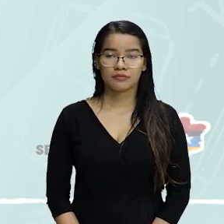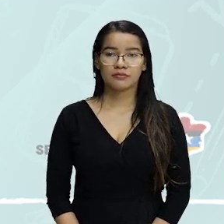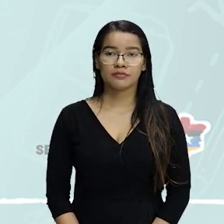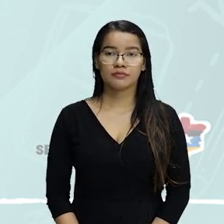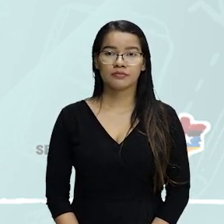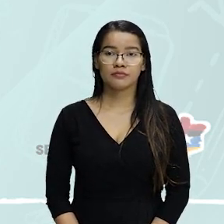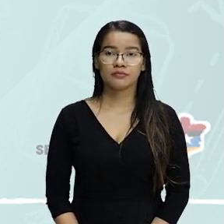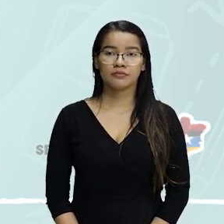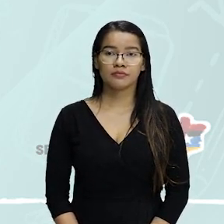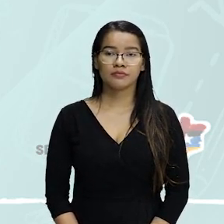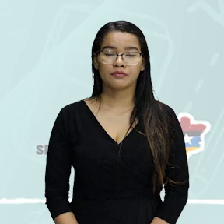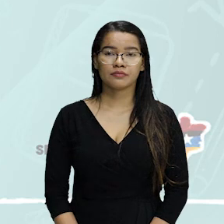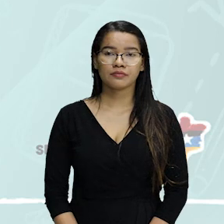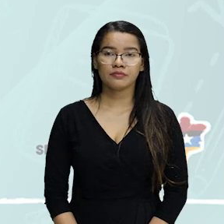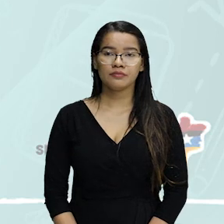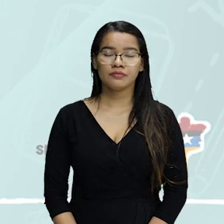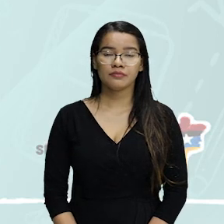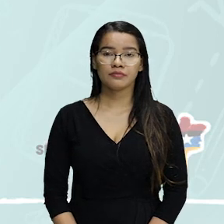artilheira.